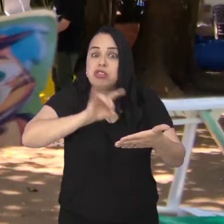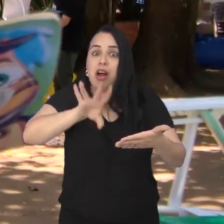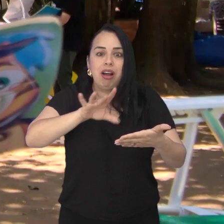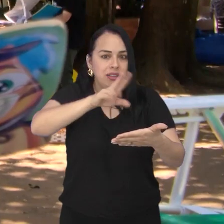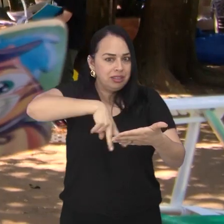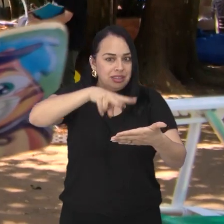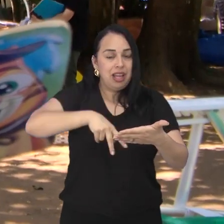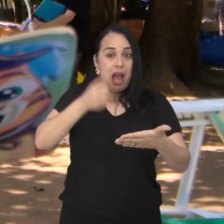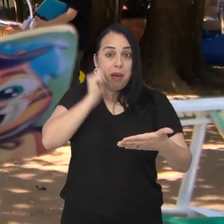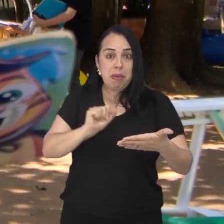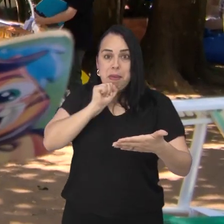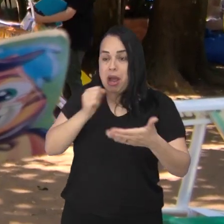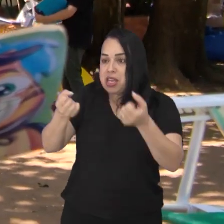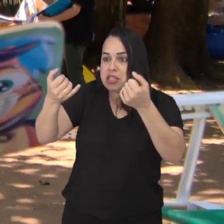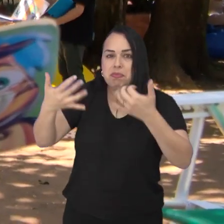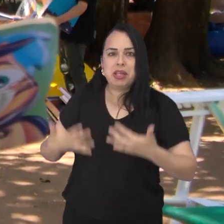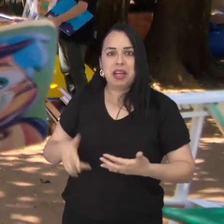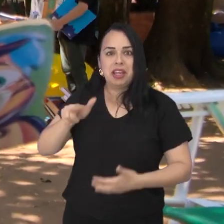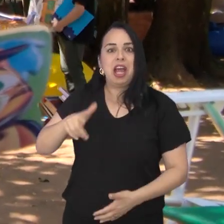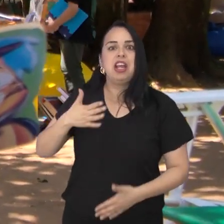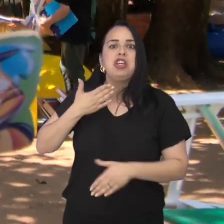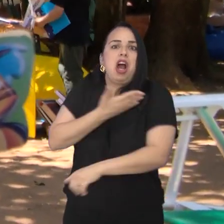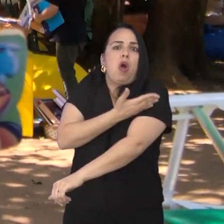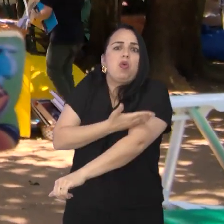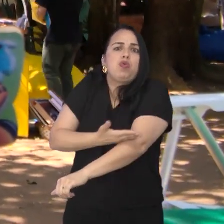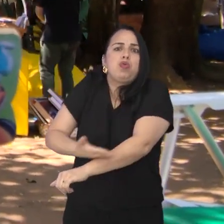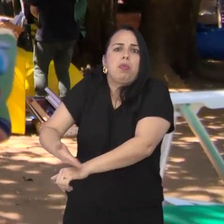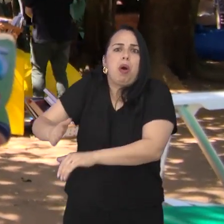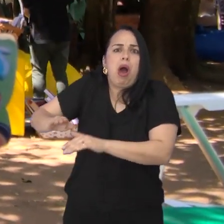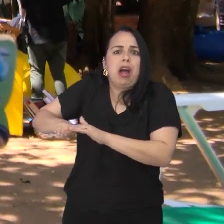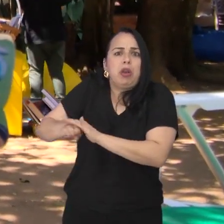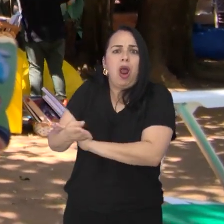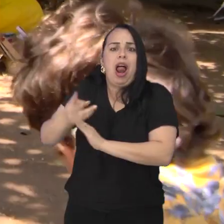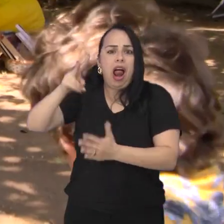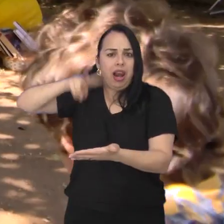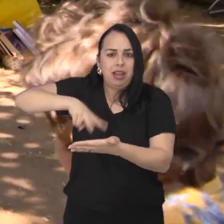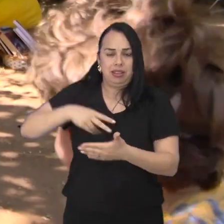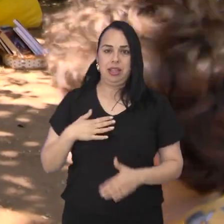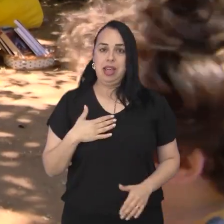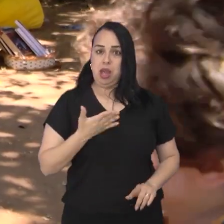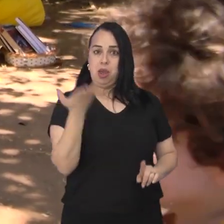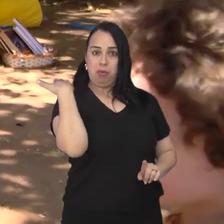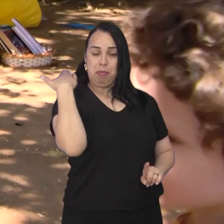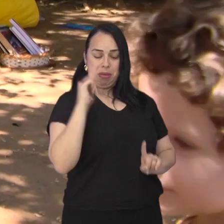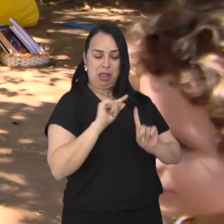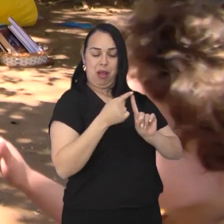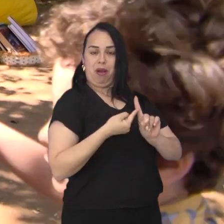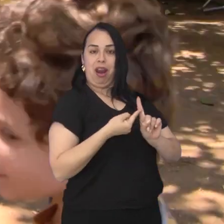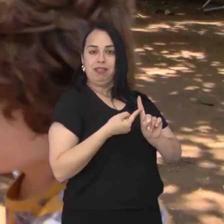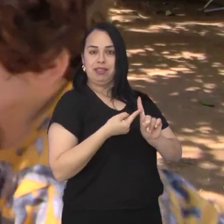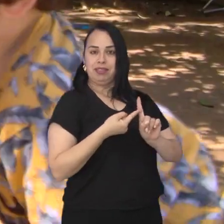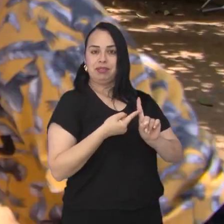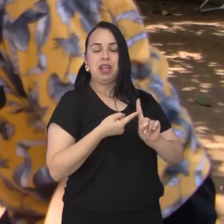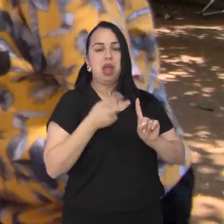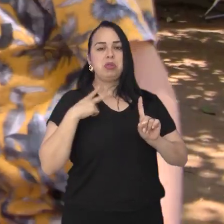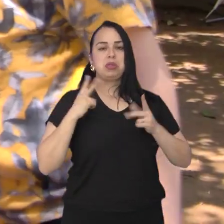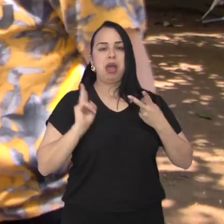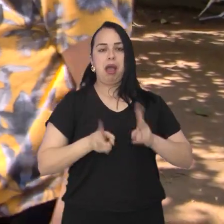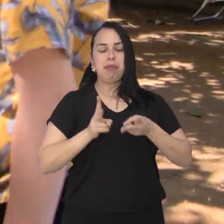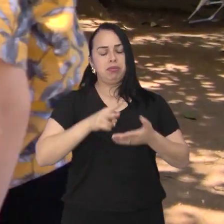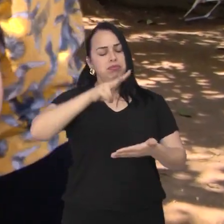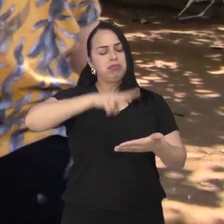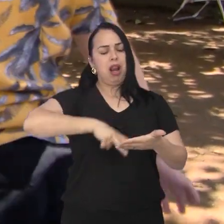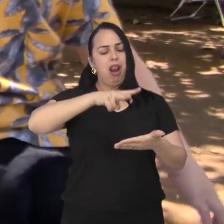A mãe conta que a leitura está presente na vida dele desde a gravidez. Desde a barriga. A gente faz leitura,